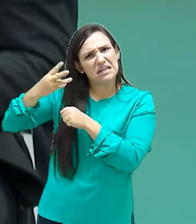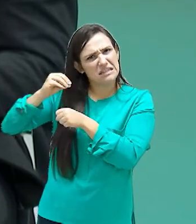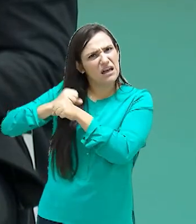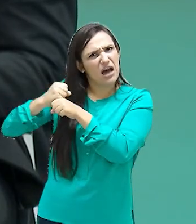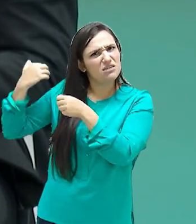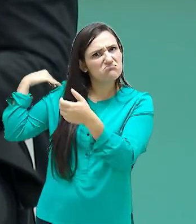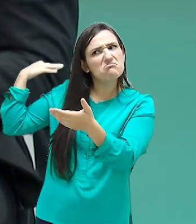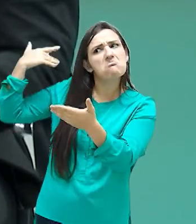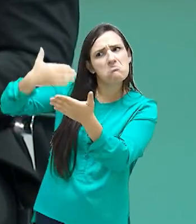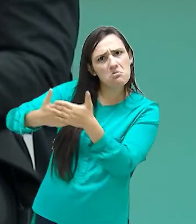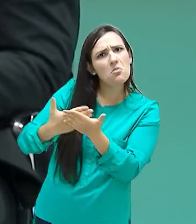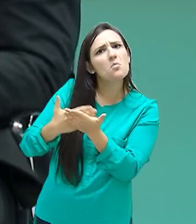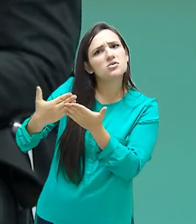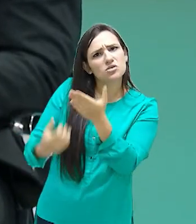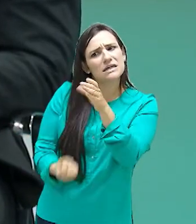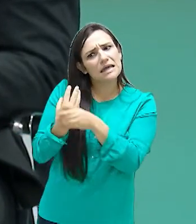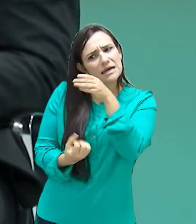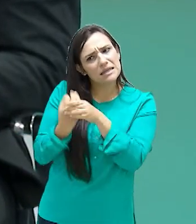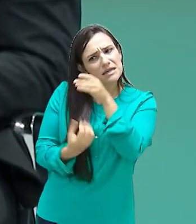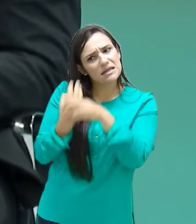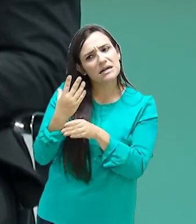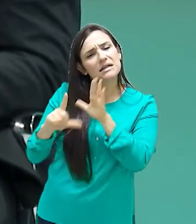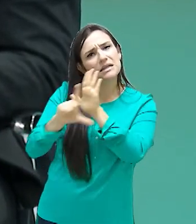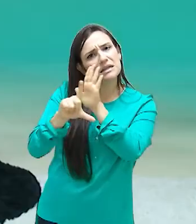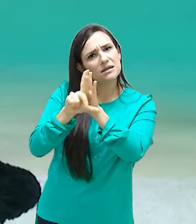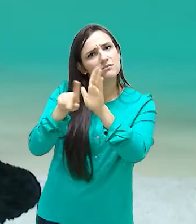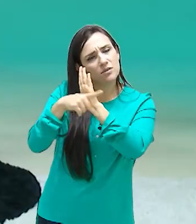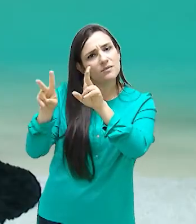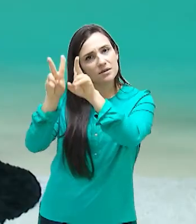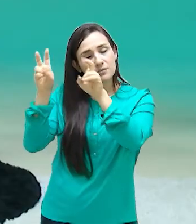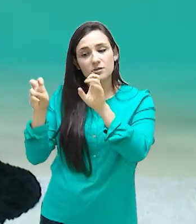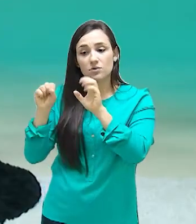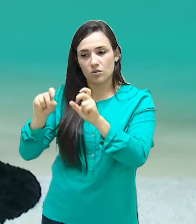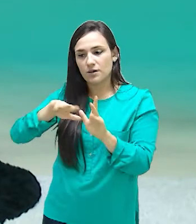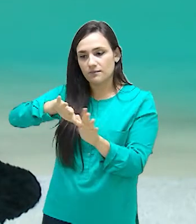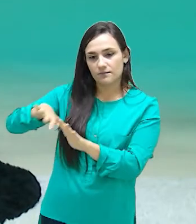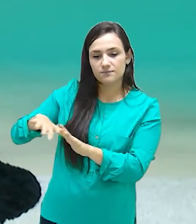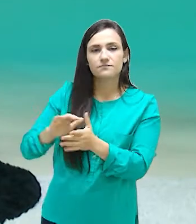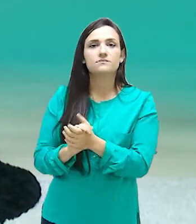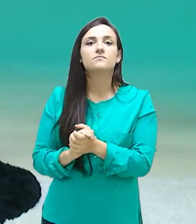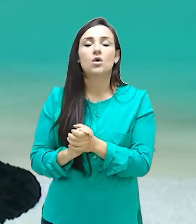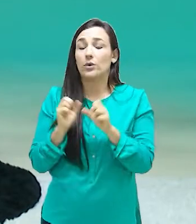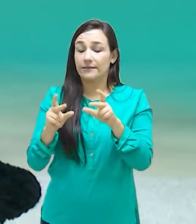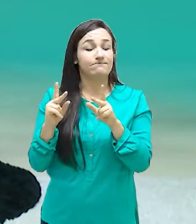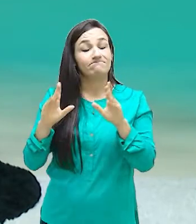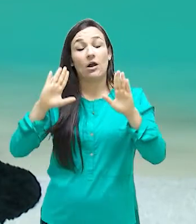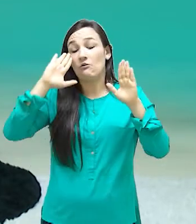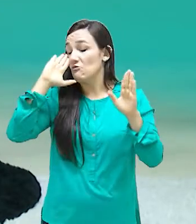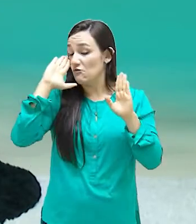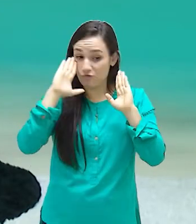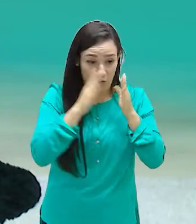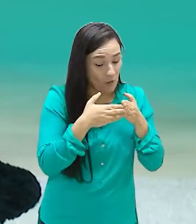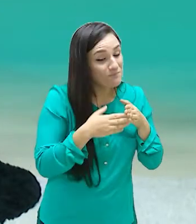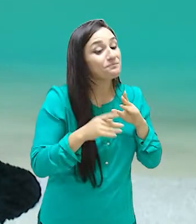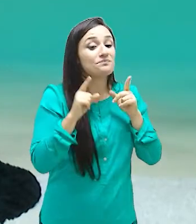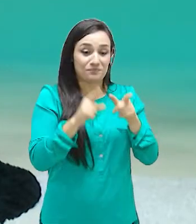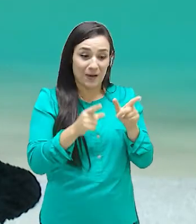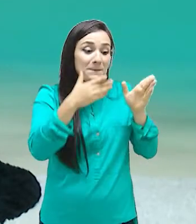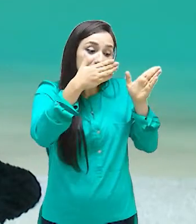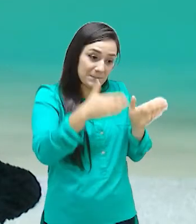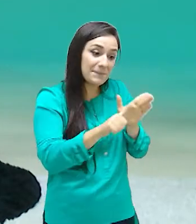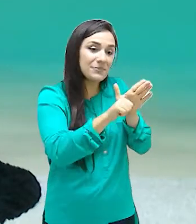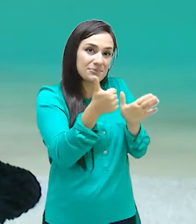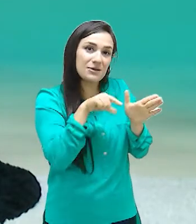volume de leis tratando especificamente sobre essas matérias, né? Tá, mas a gente estava falando sobre a divisão, né, e a execução desse trabalho